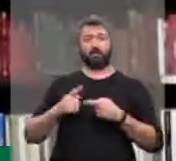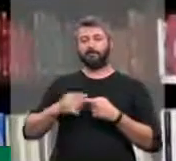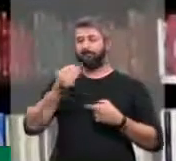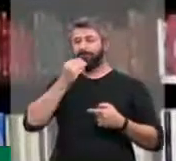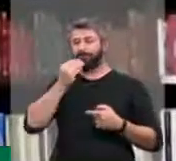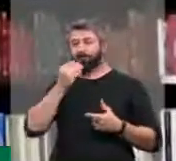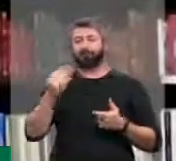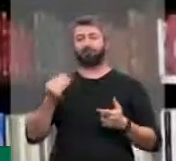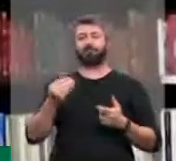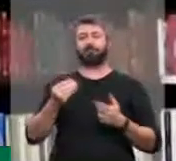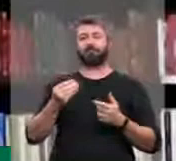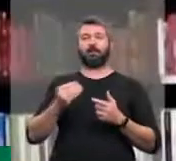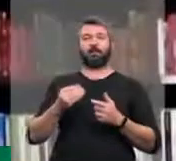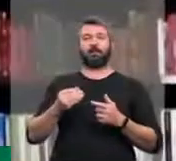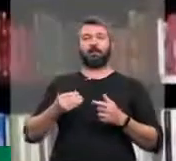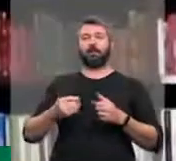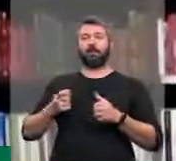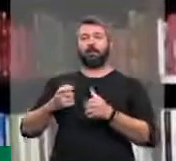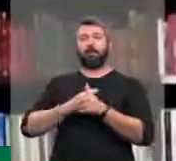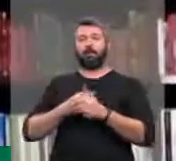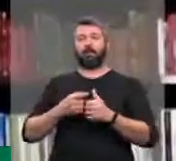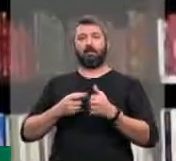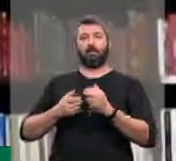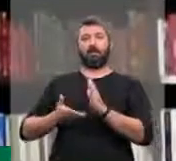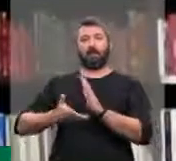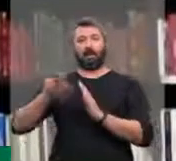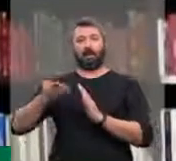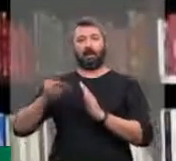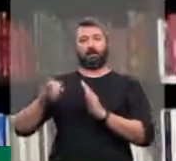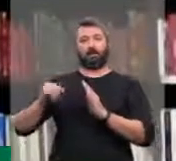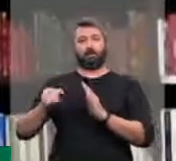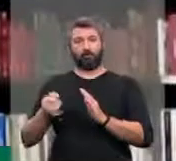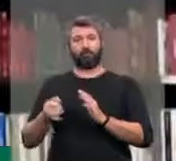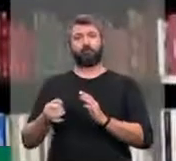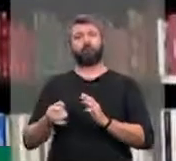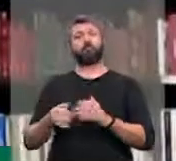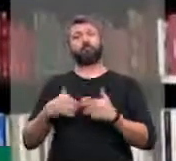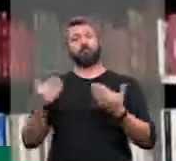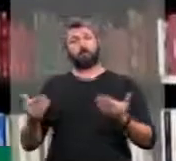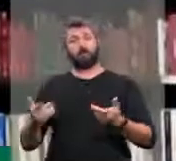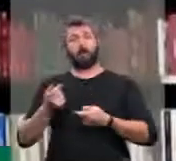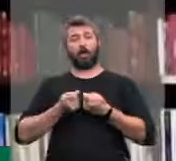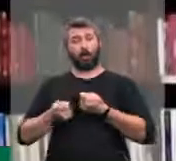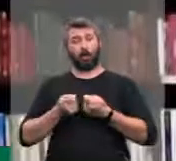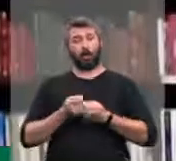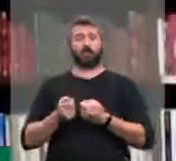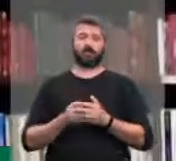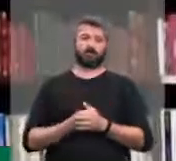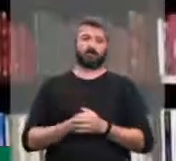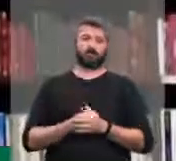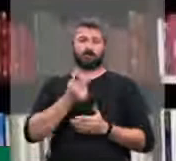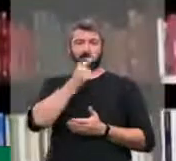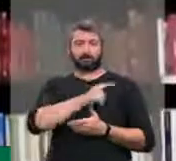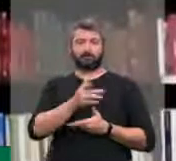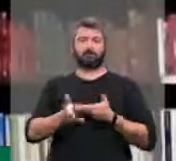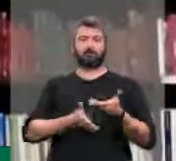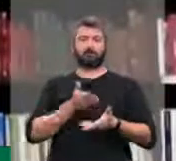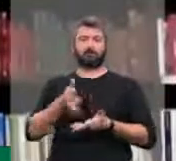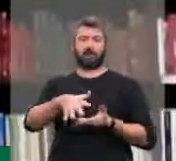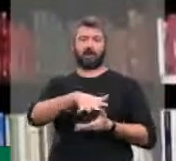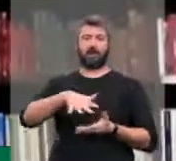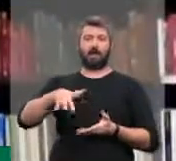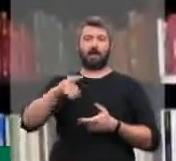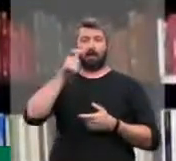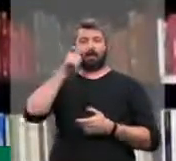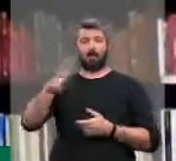oportunidade de reduzir os encargos dos precatórios, abrindo espaços e economizando recursos para o atendimento de áreas do